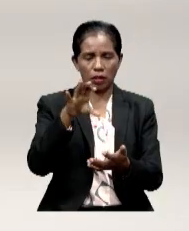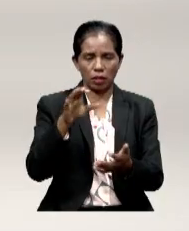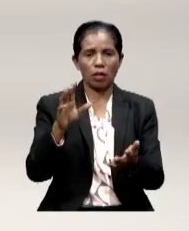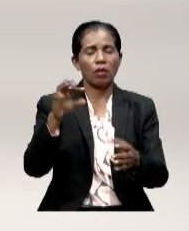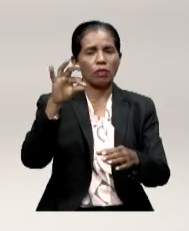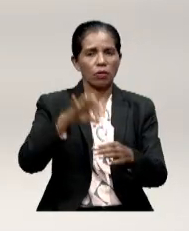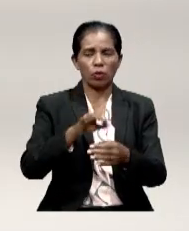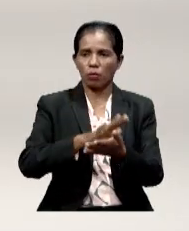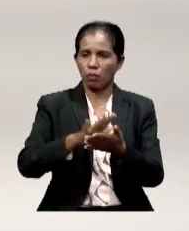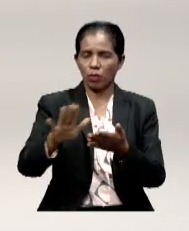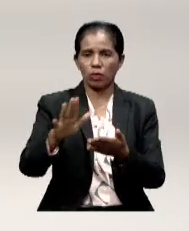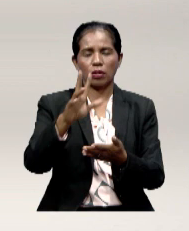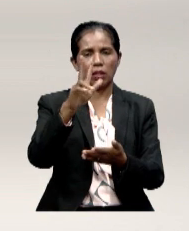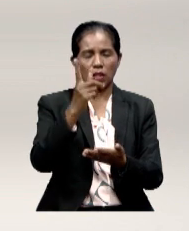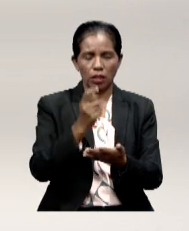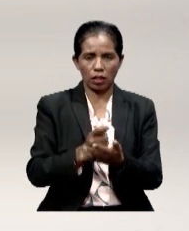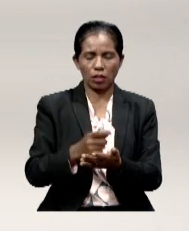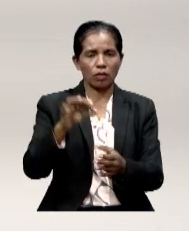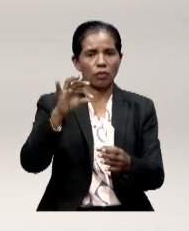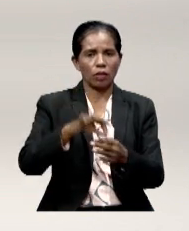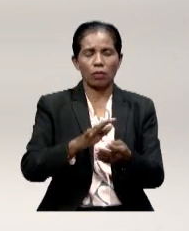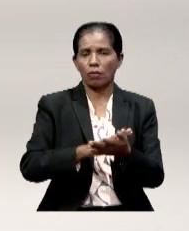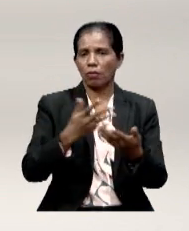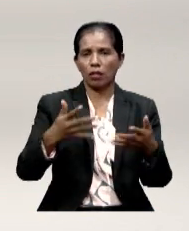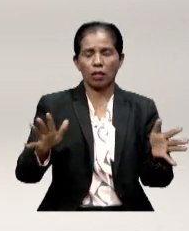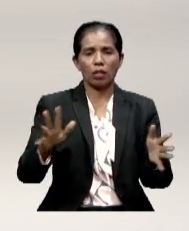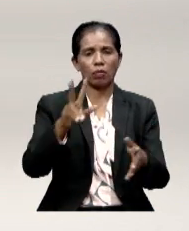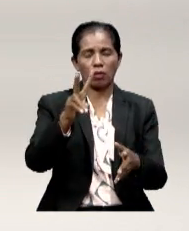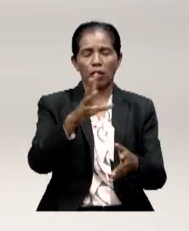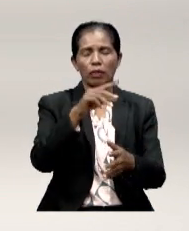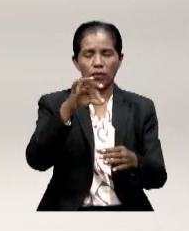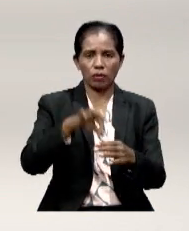besic rihun tolo, voto nulo rihun sanulu recin, voto